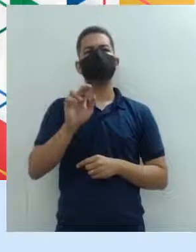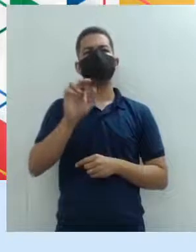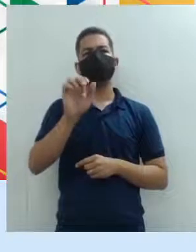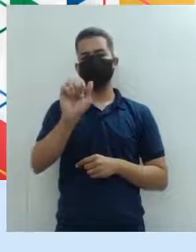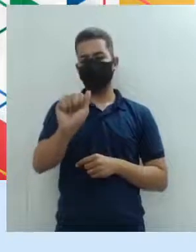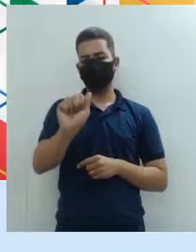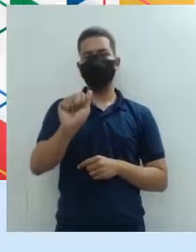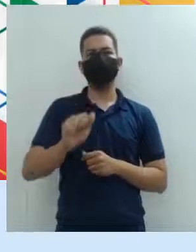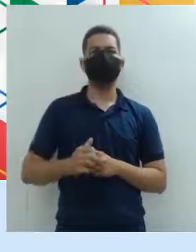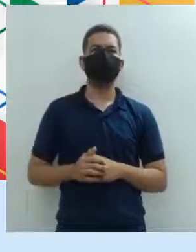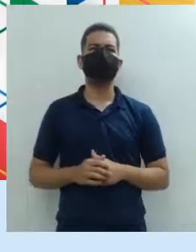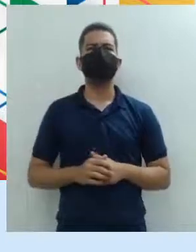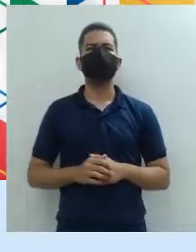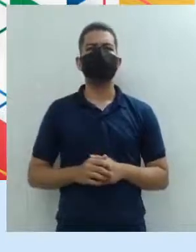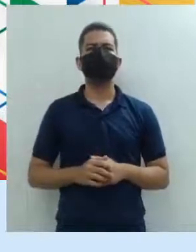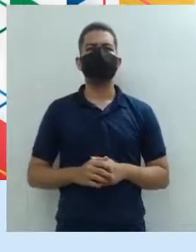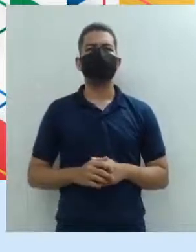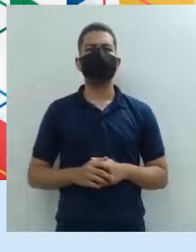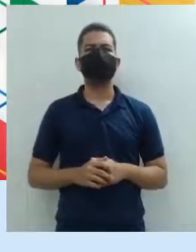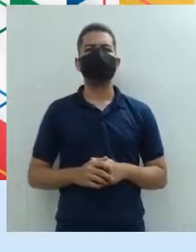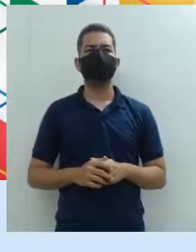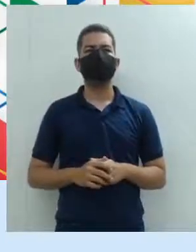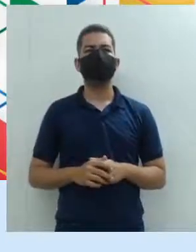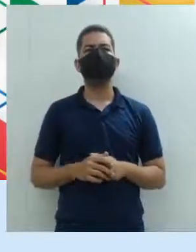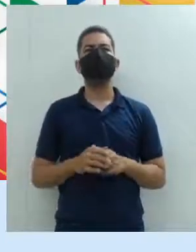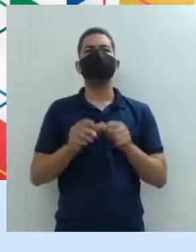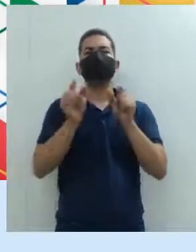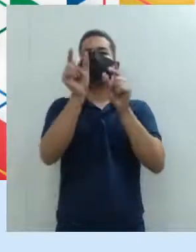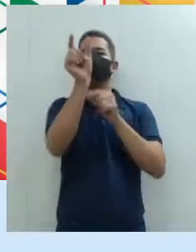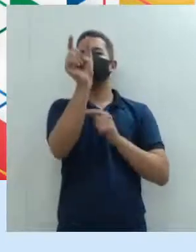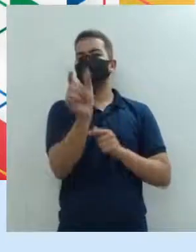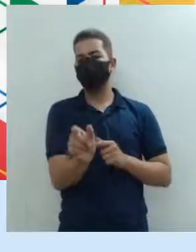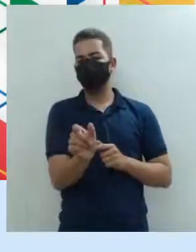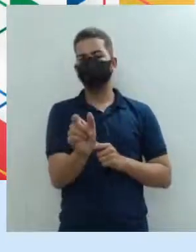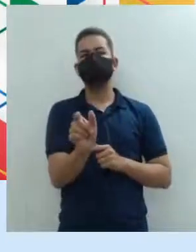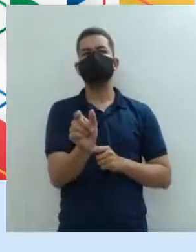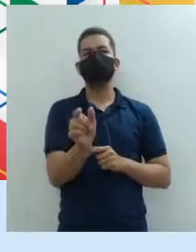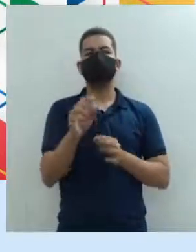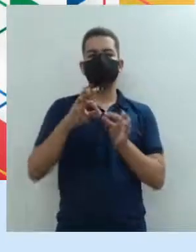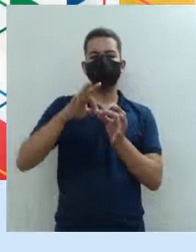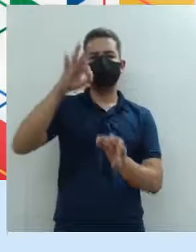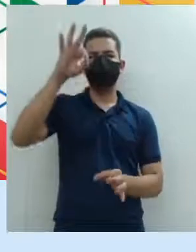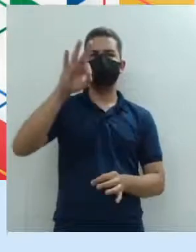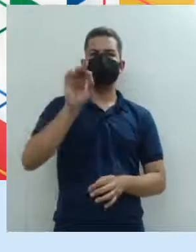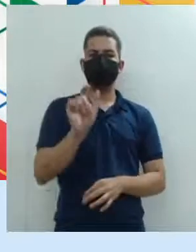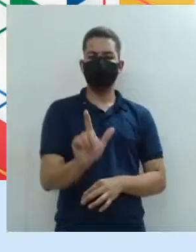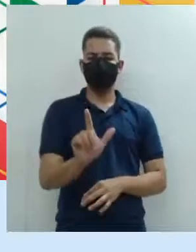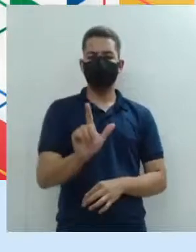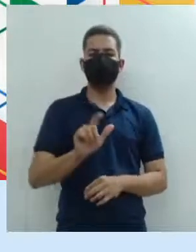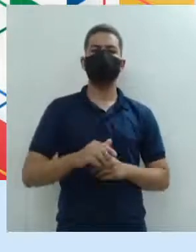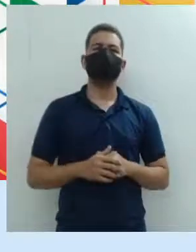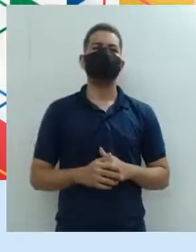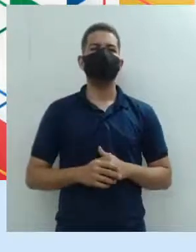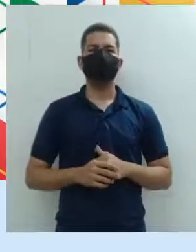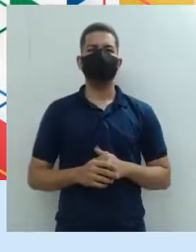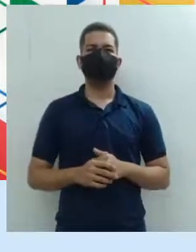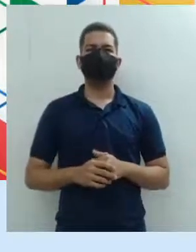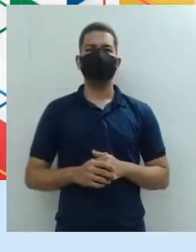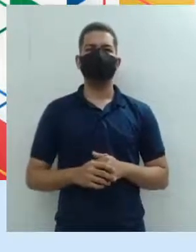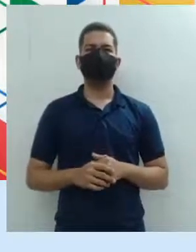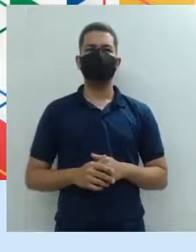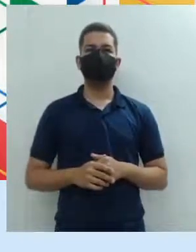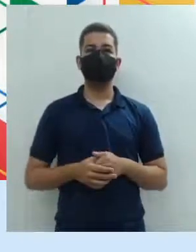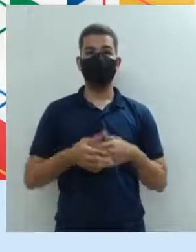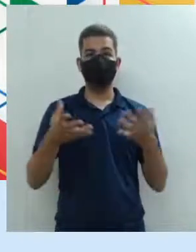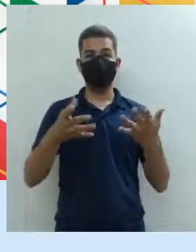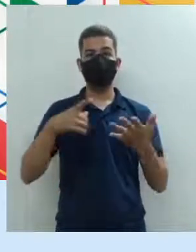A. A gente vai também ter o comprimento desse meu material aí que eu estou chamando do comprimento L. E